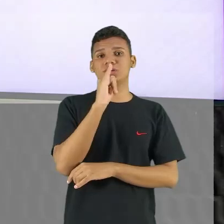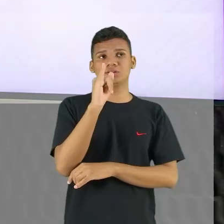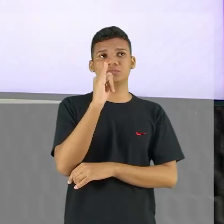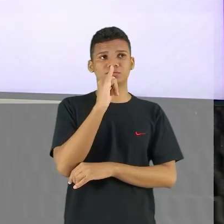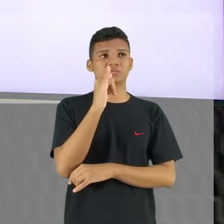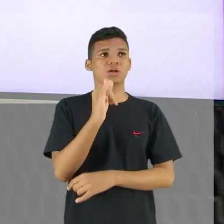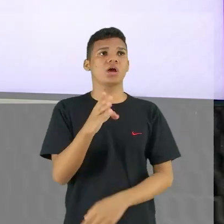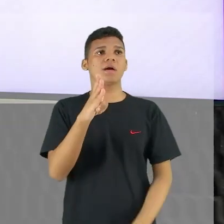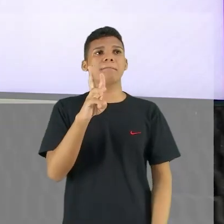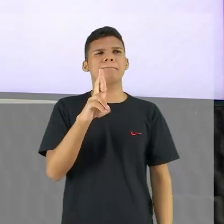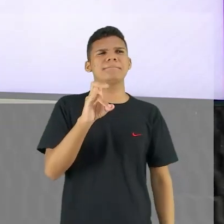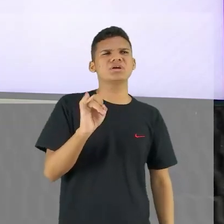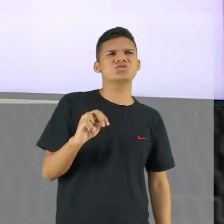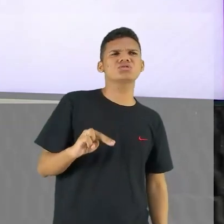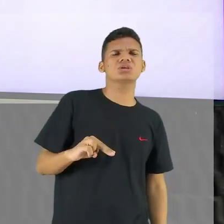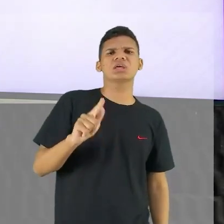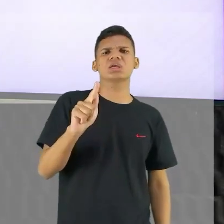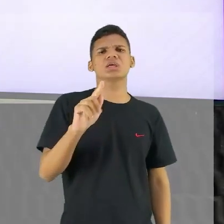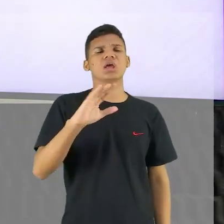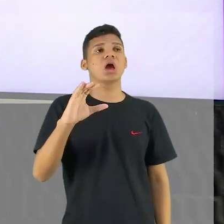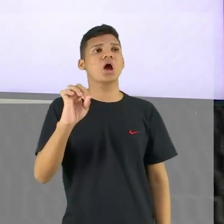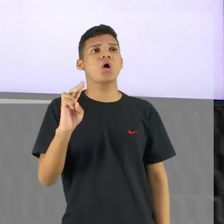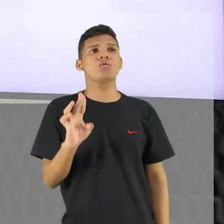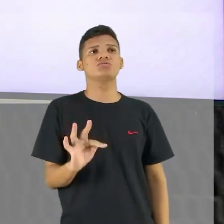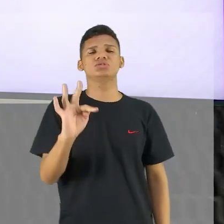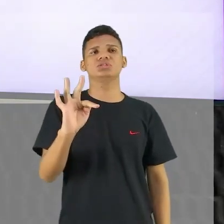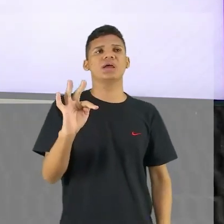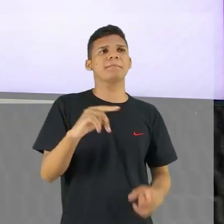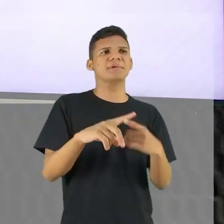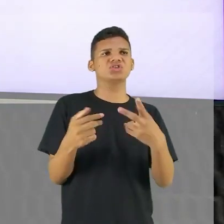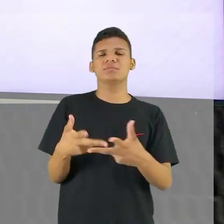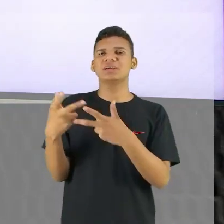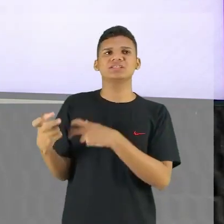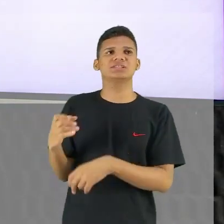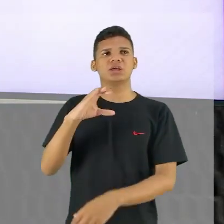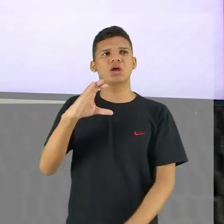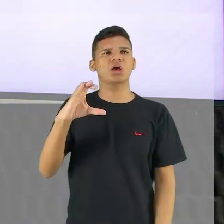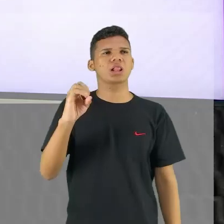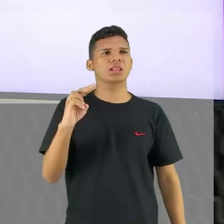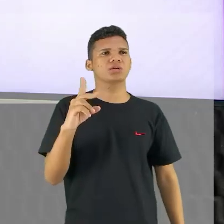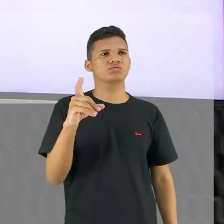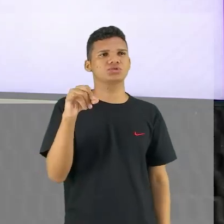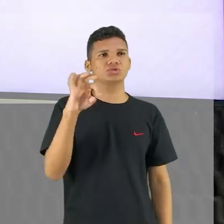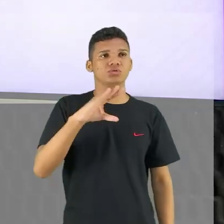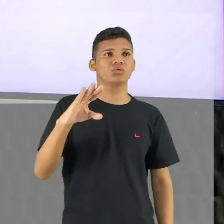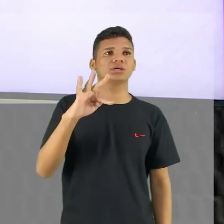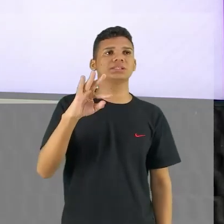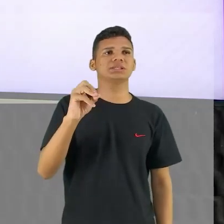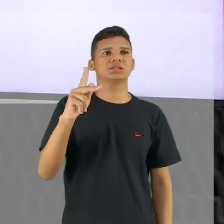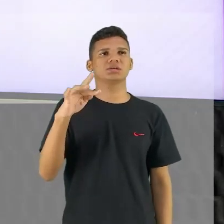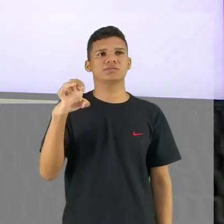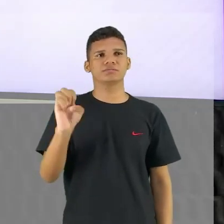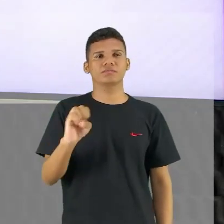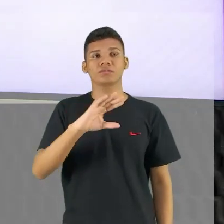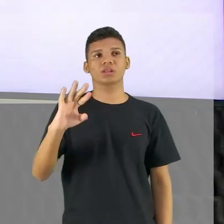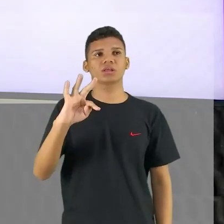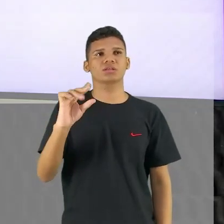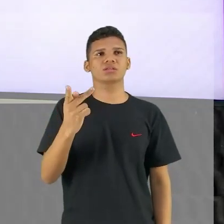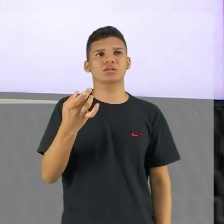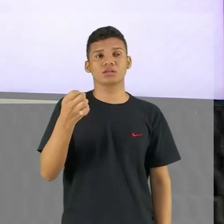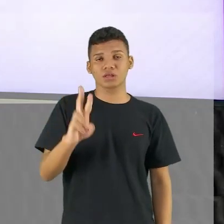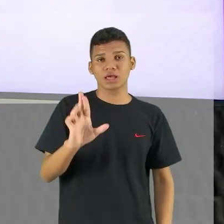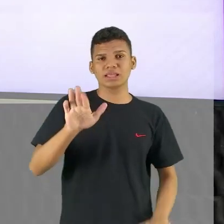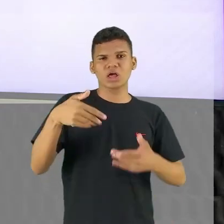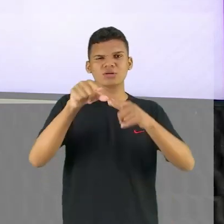bring out. Quando eu olho a frase, Cláudio takes the car every day to work. Esse verbo,